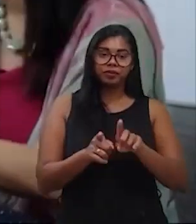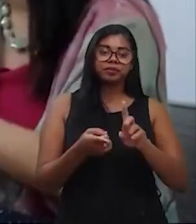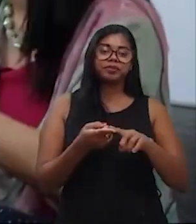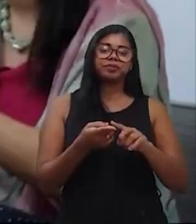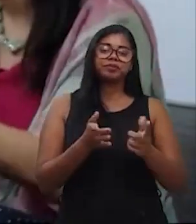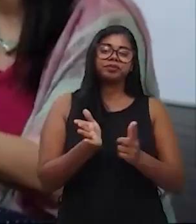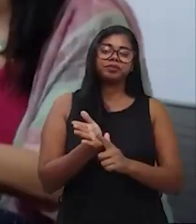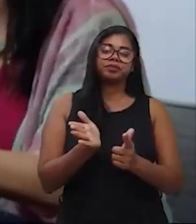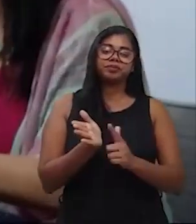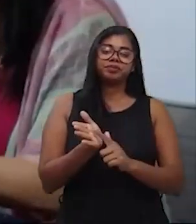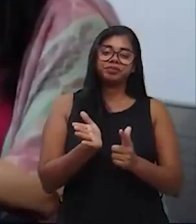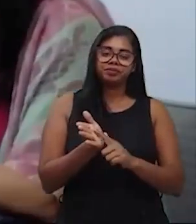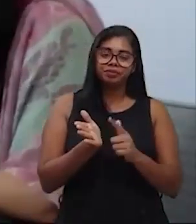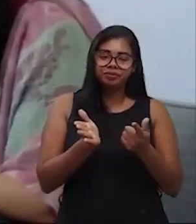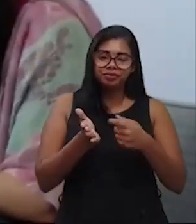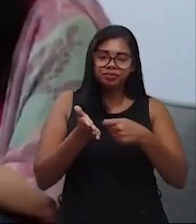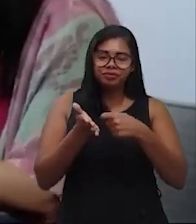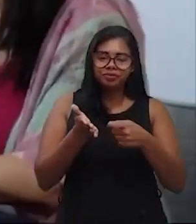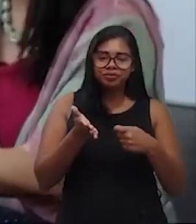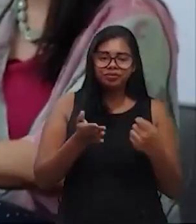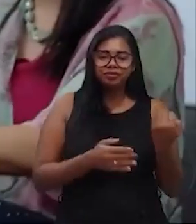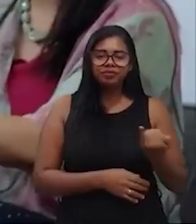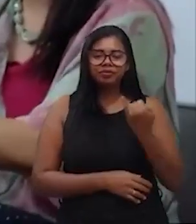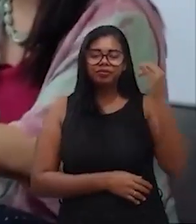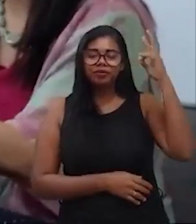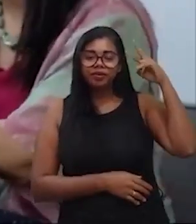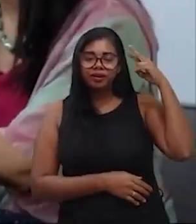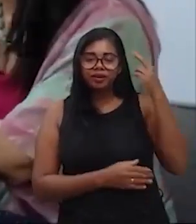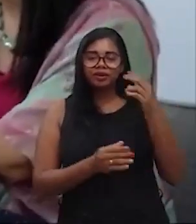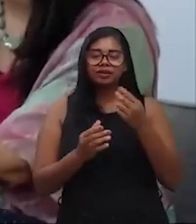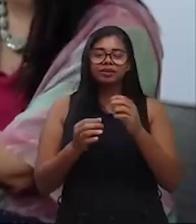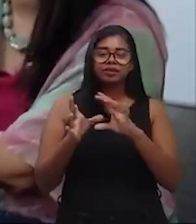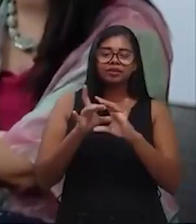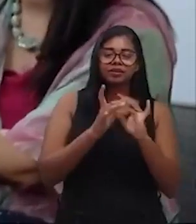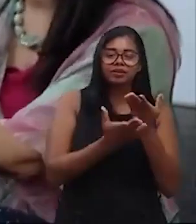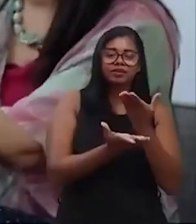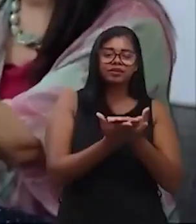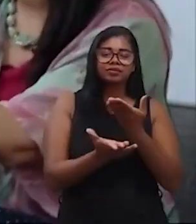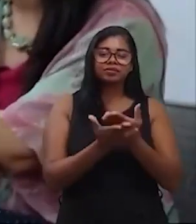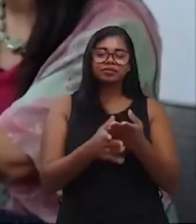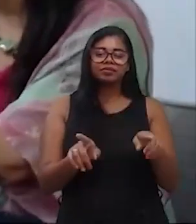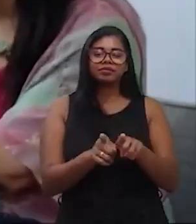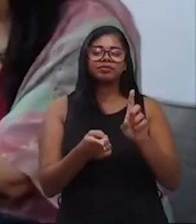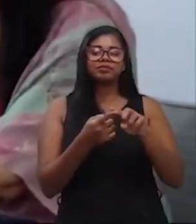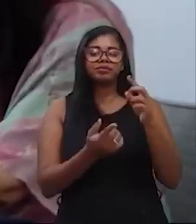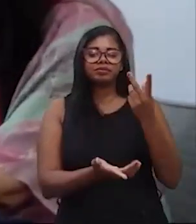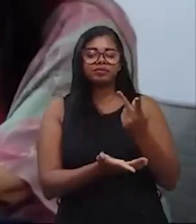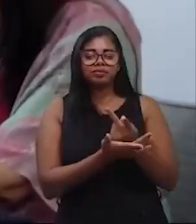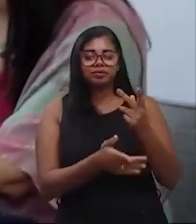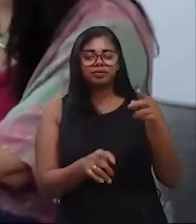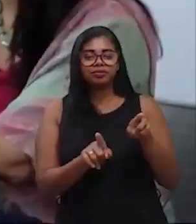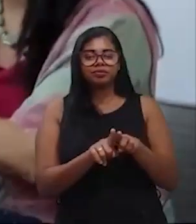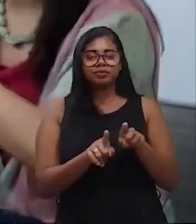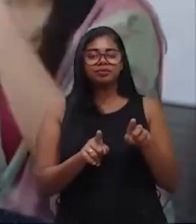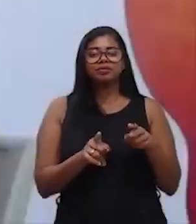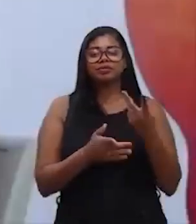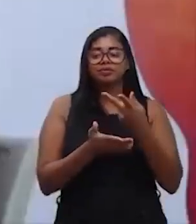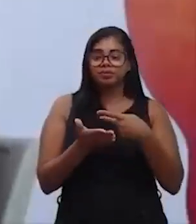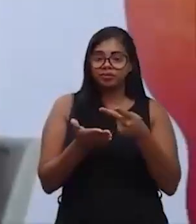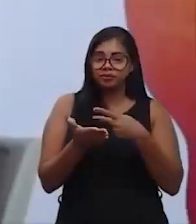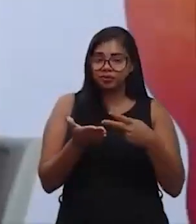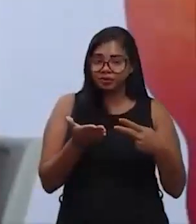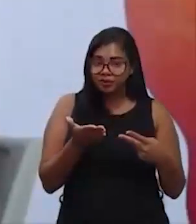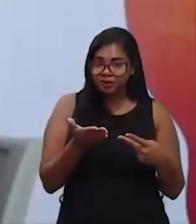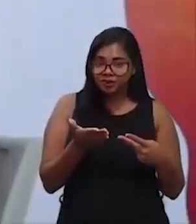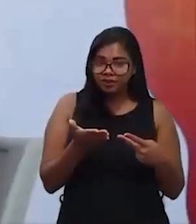Sim. papéis, porque tem ali algum rabisco que eu achei a forma interessante e já aconteceu de algum elemento que estava desenhando